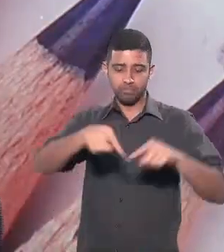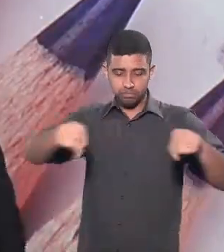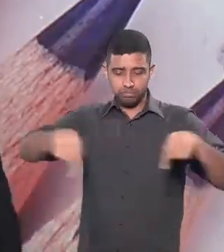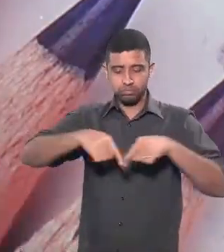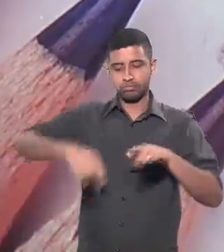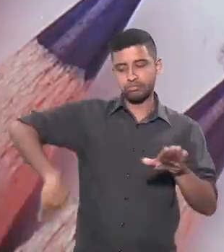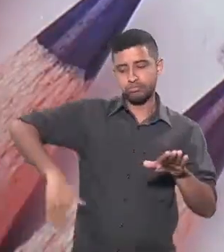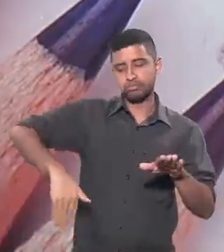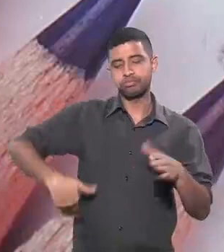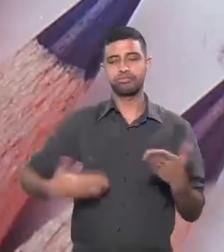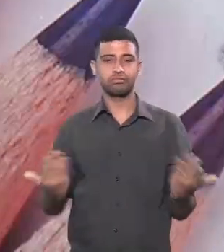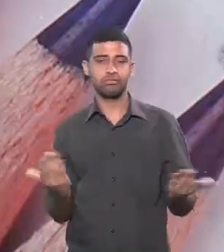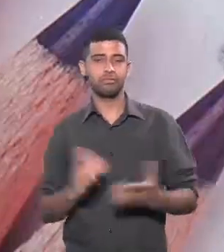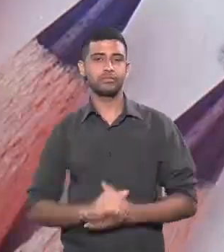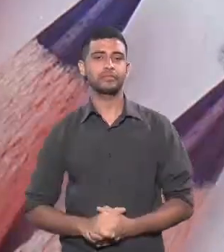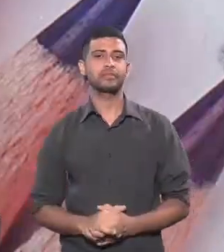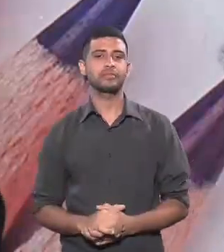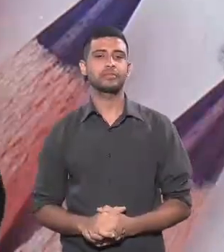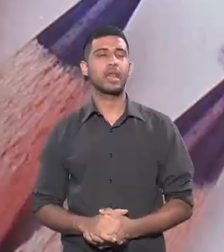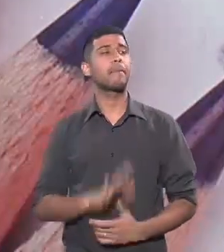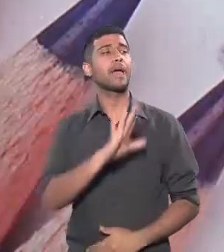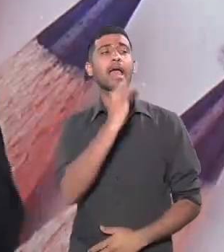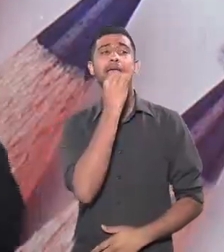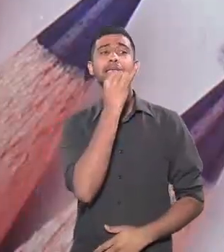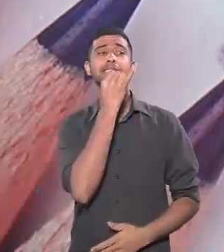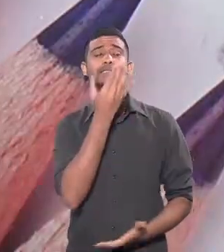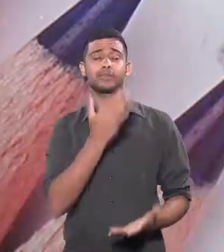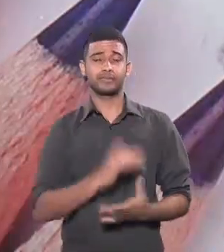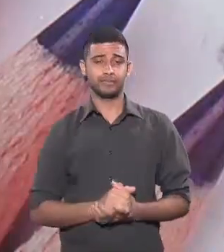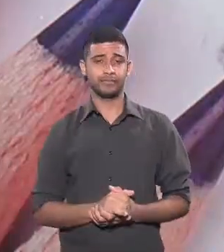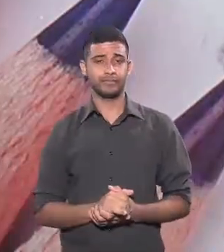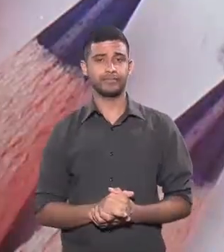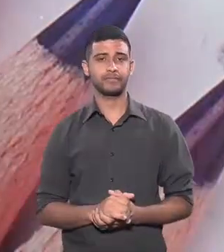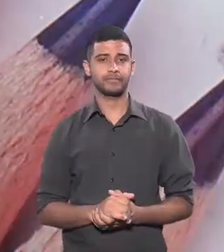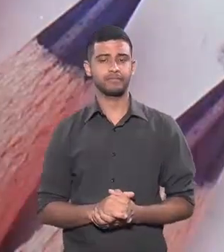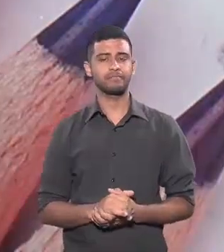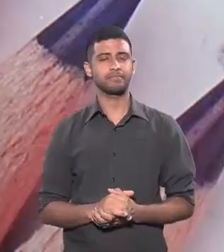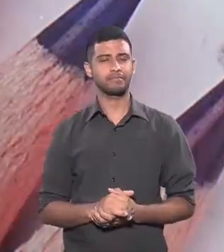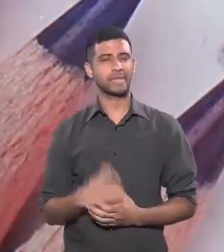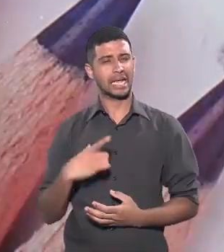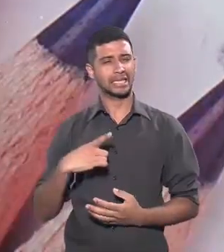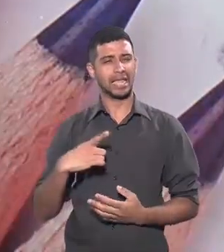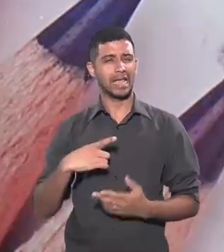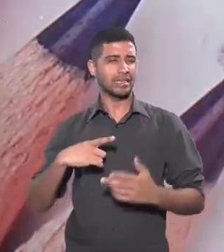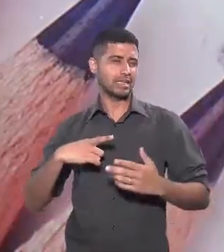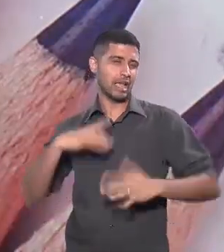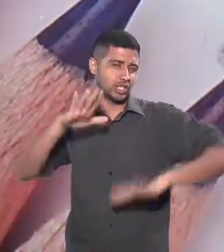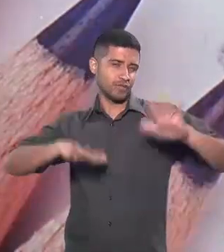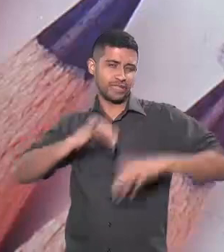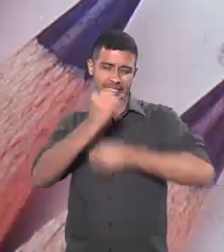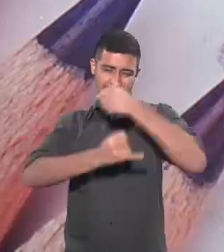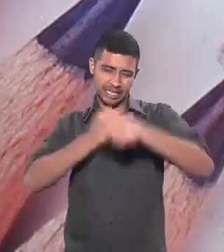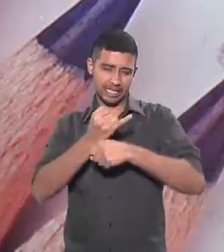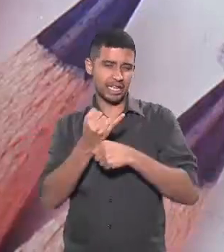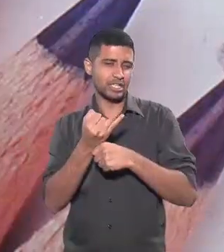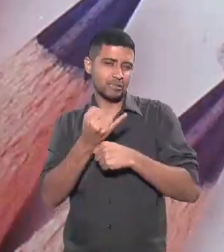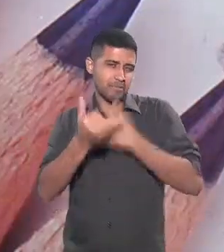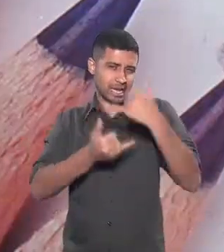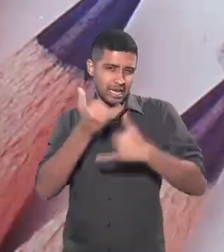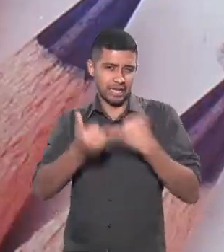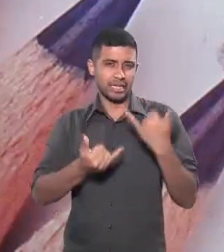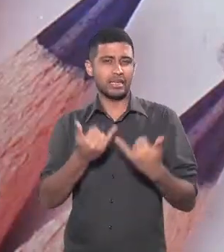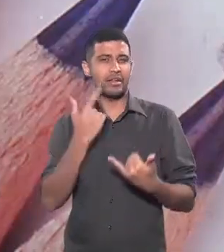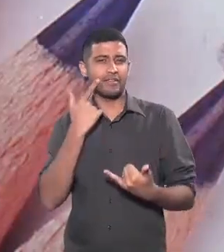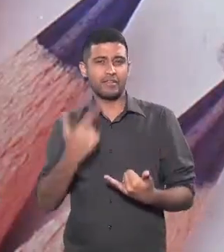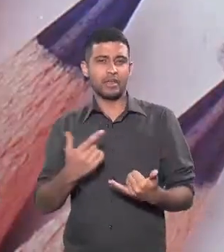piscina, enfim, da praia, não sei, uma excursão. Mas vamos supor, essa brincadeira que eles fazem, que várias vezes na internet já passou, de